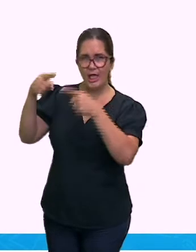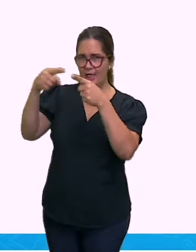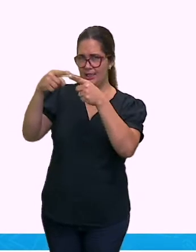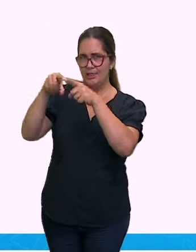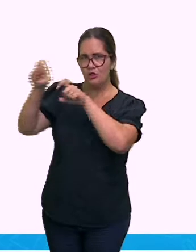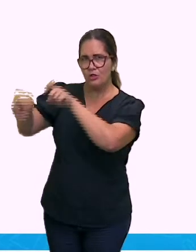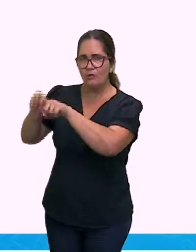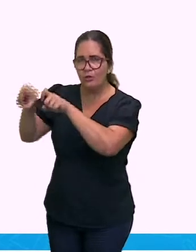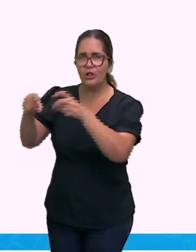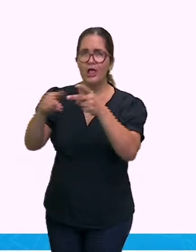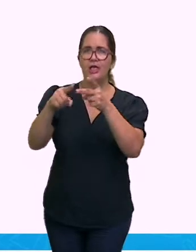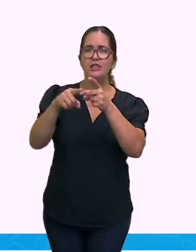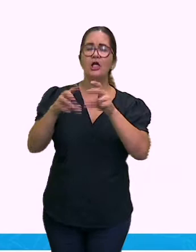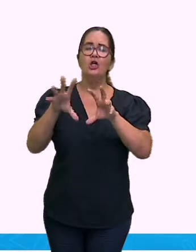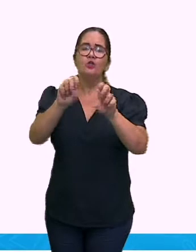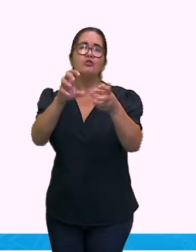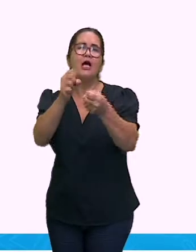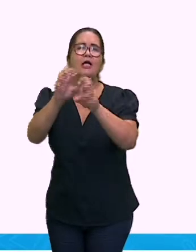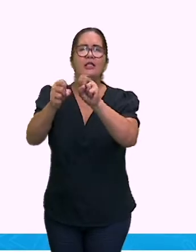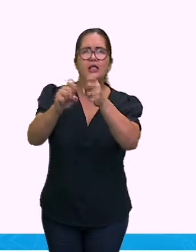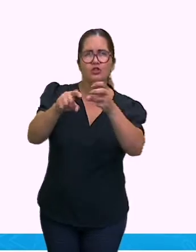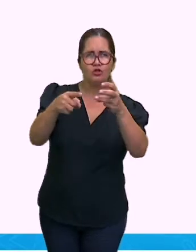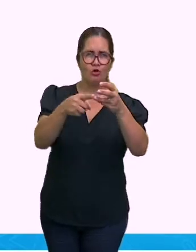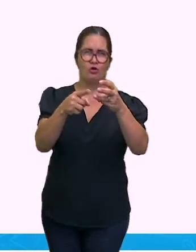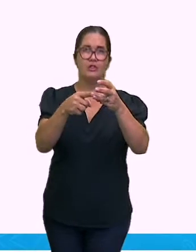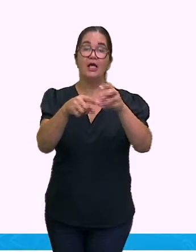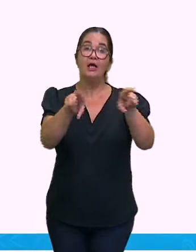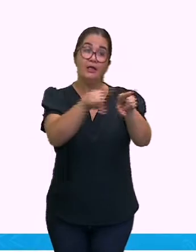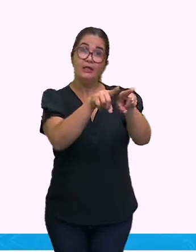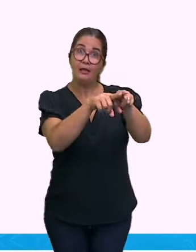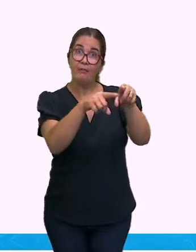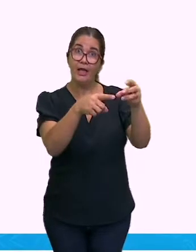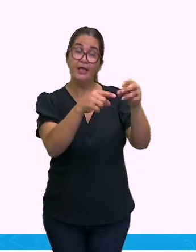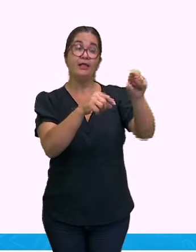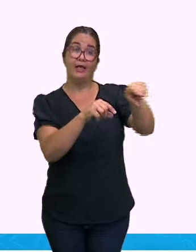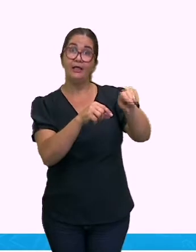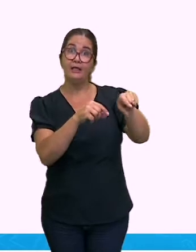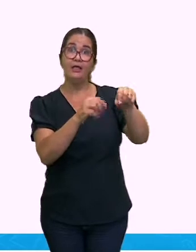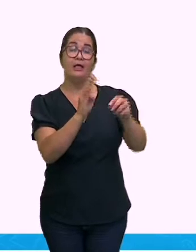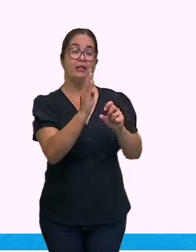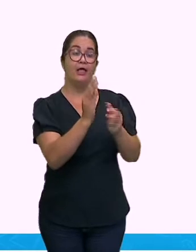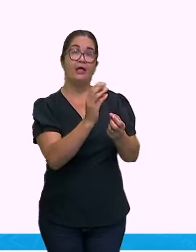e os poucos que